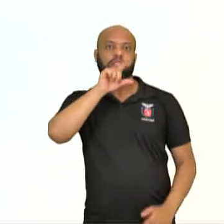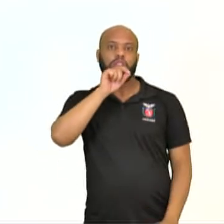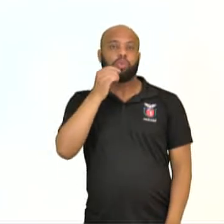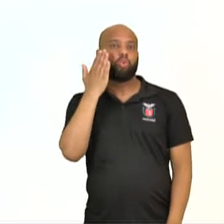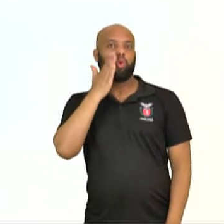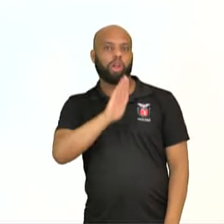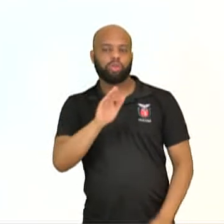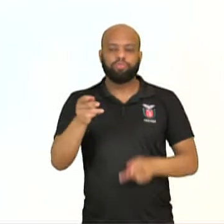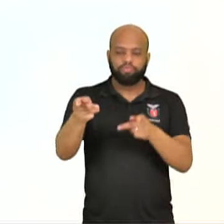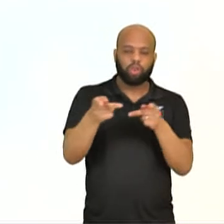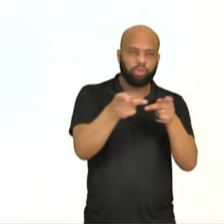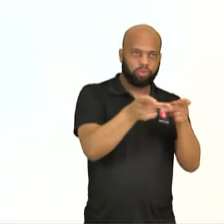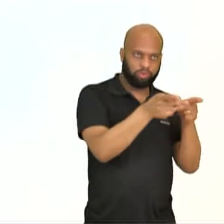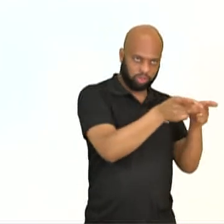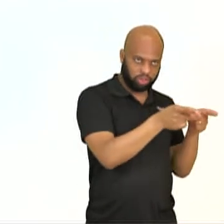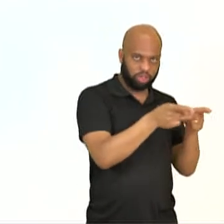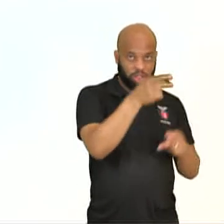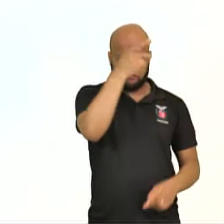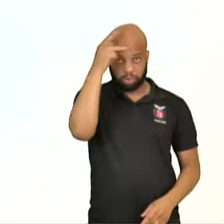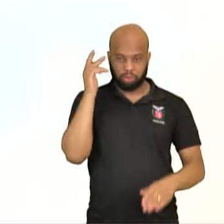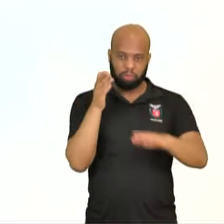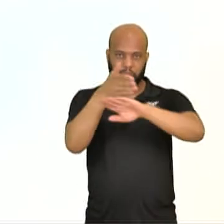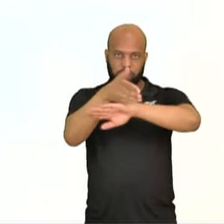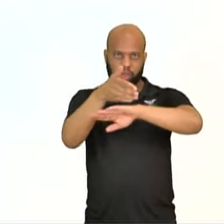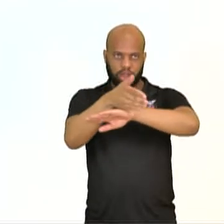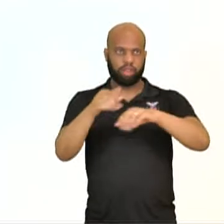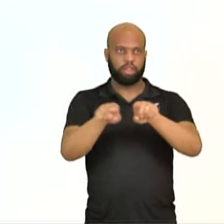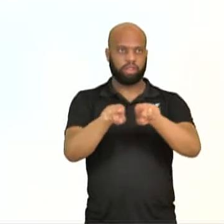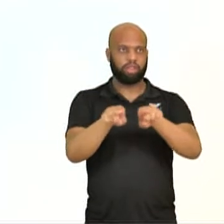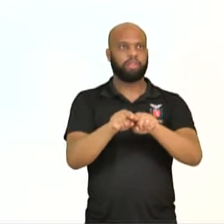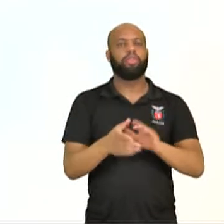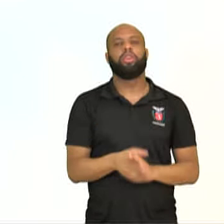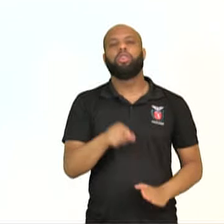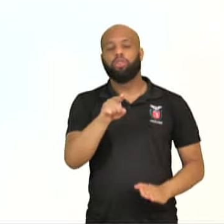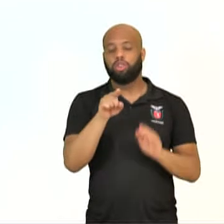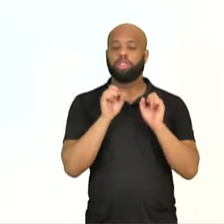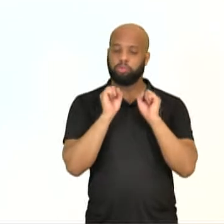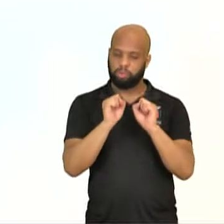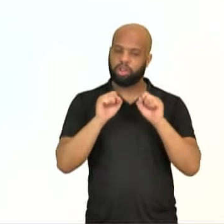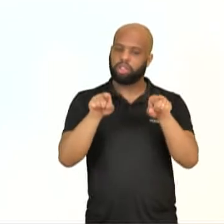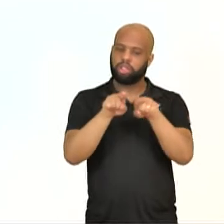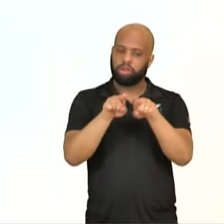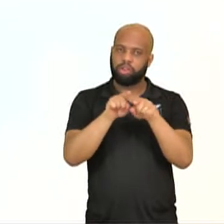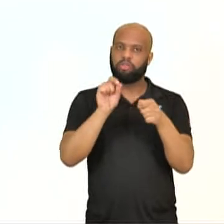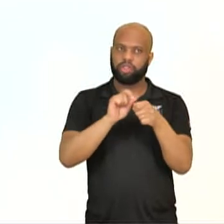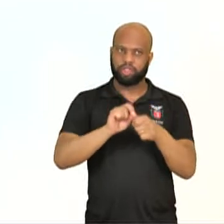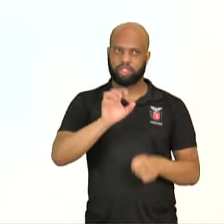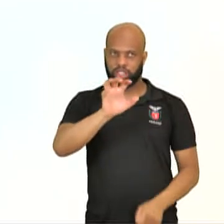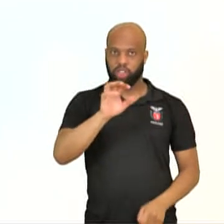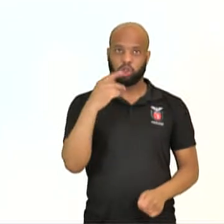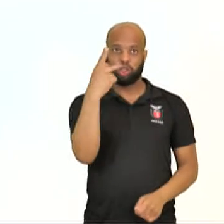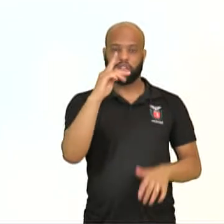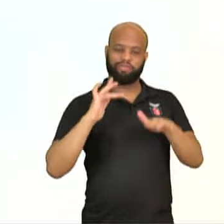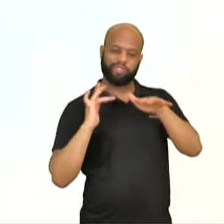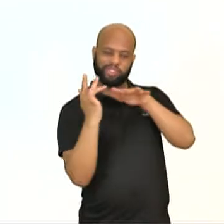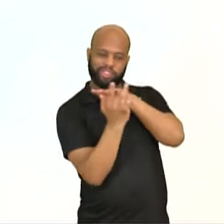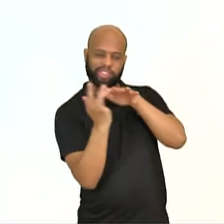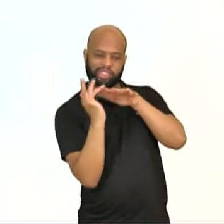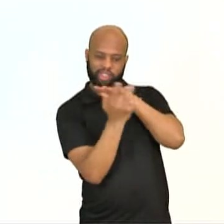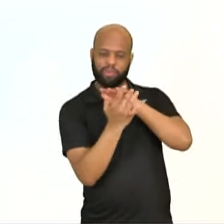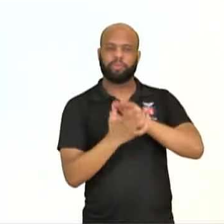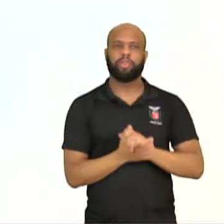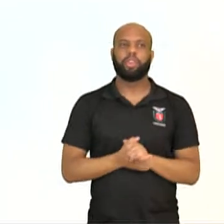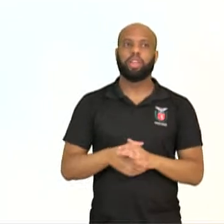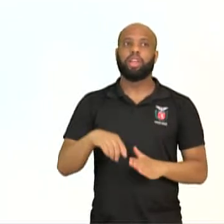convite, convidando justamente as pessoas, relatando um pouquinho. Vocês podem fazer isso aí também nas redes sociais. Um